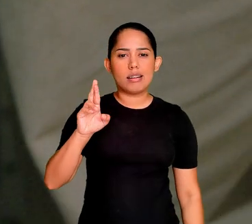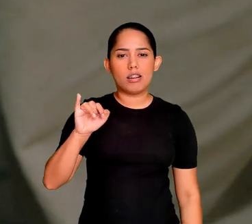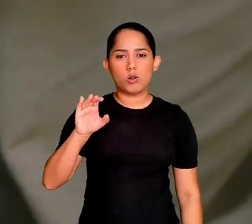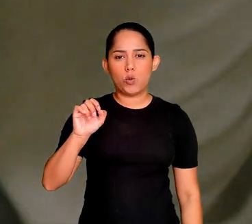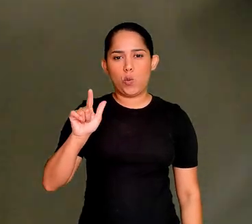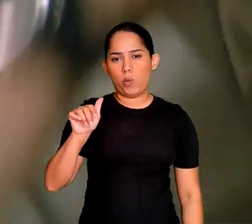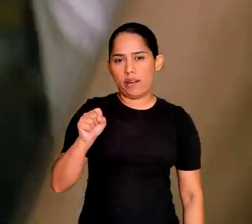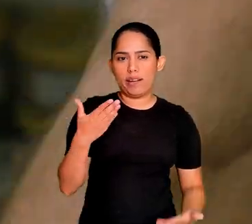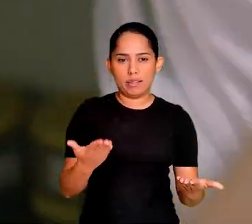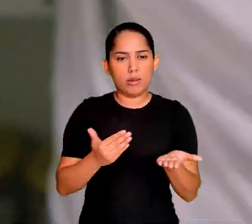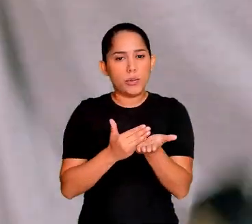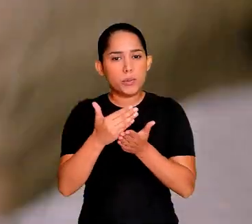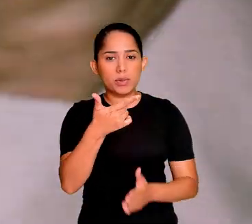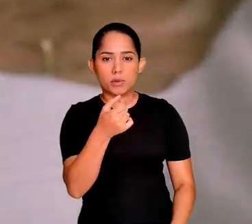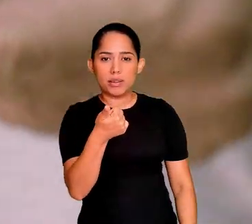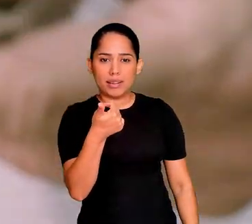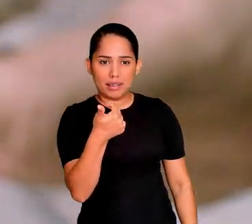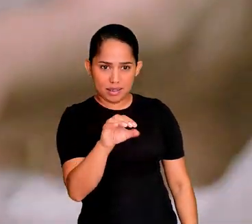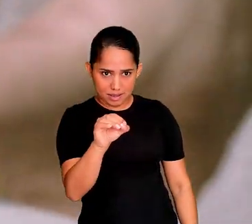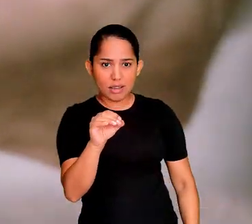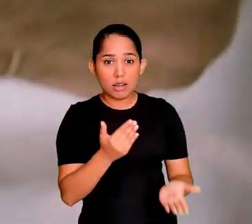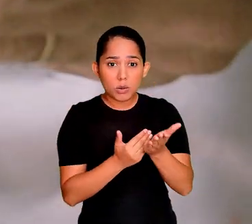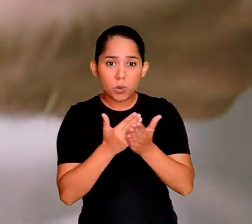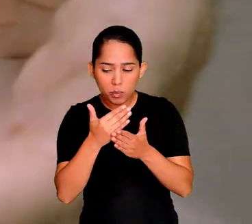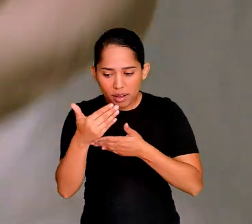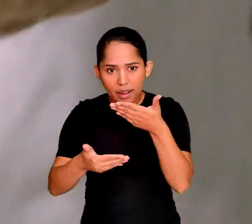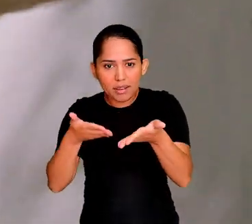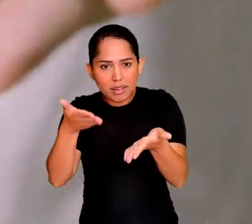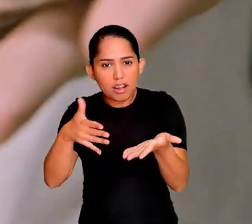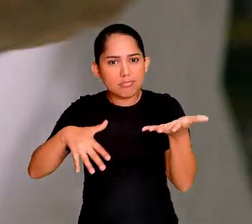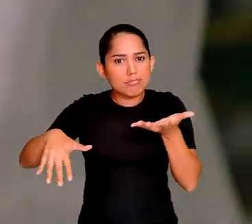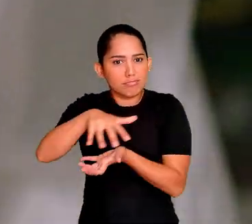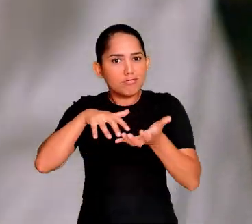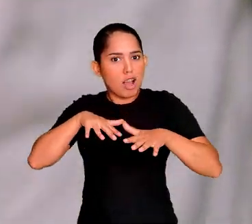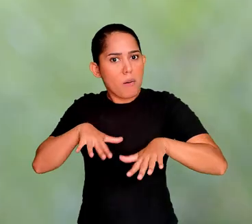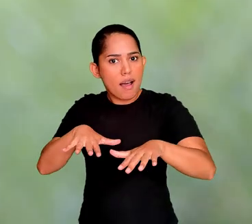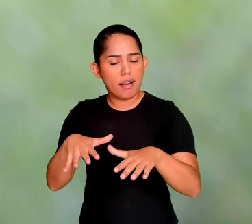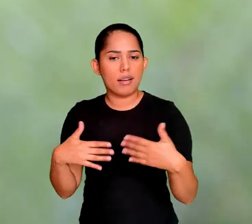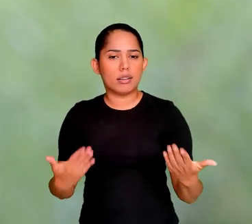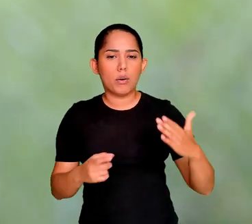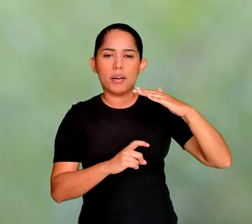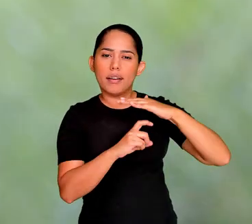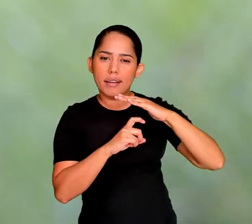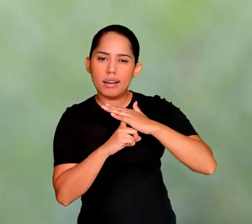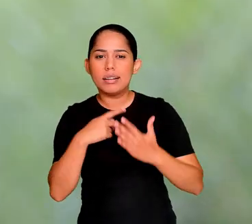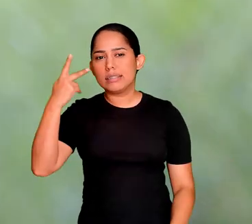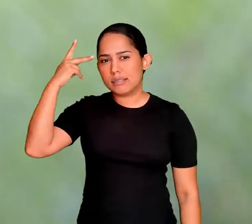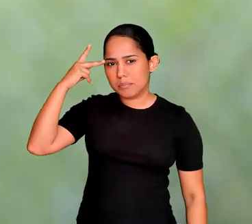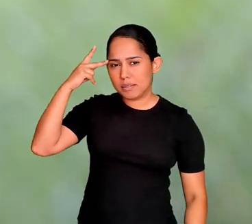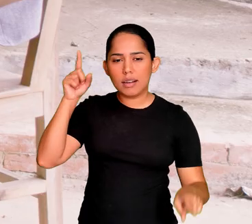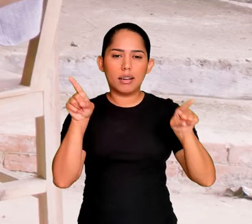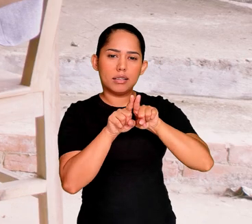gente, desde 2010, começa a se envolver nesse movimento. Então já foram diversas feiras de sementes, tanto aqui no estado de São